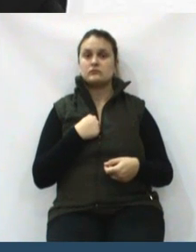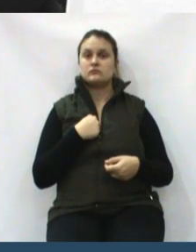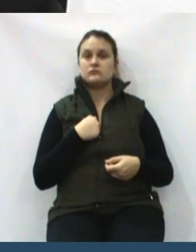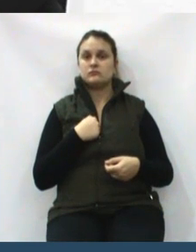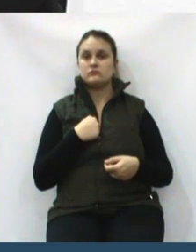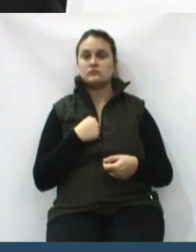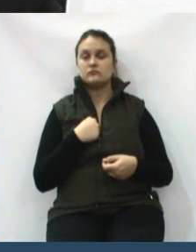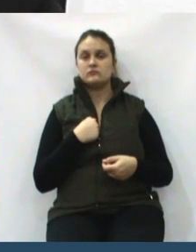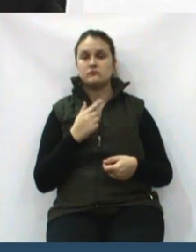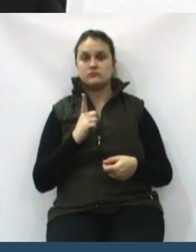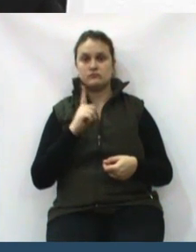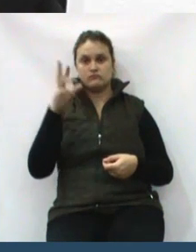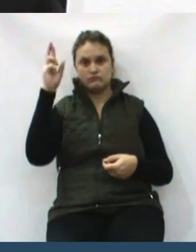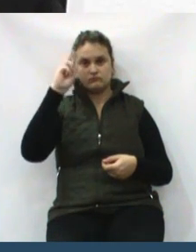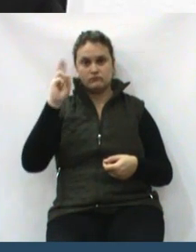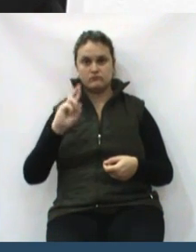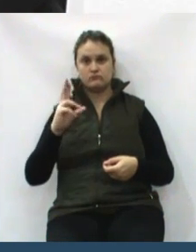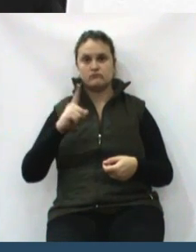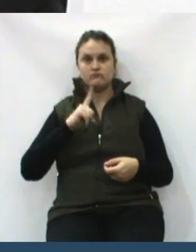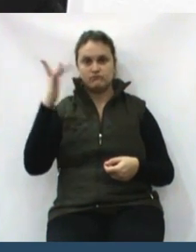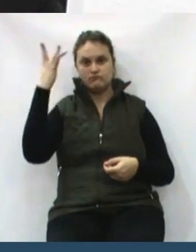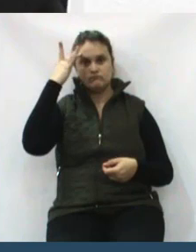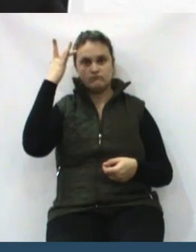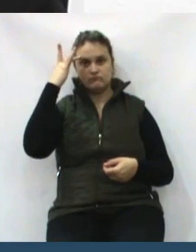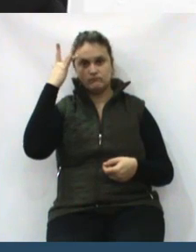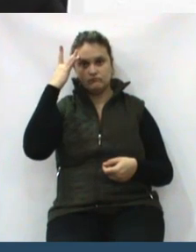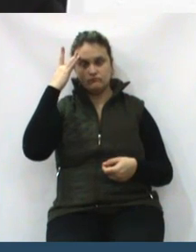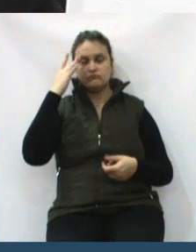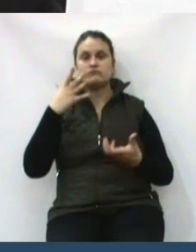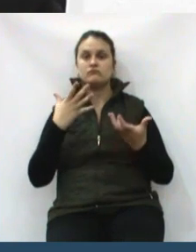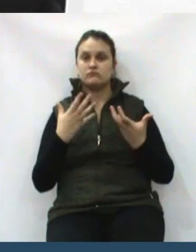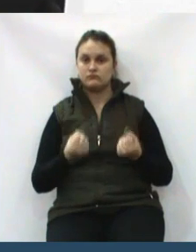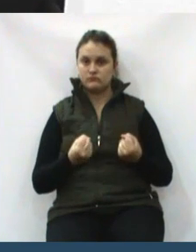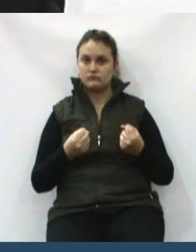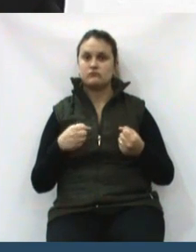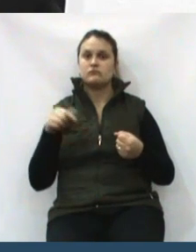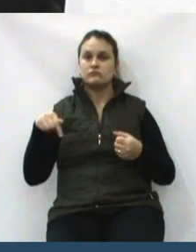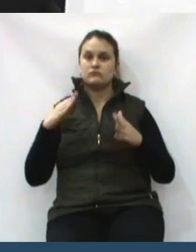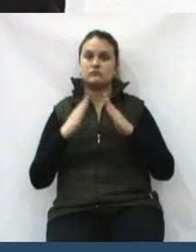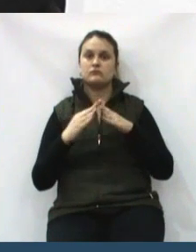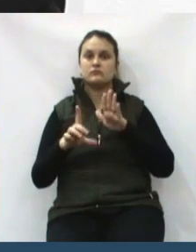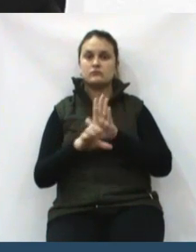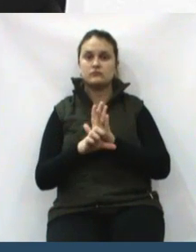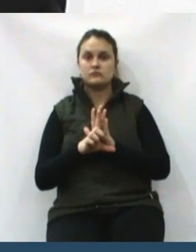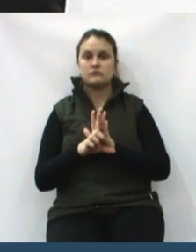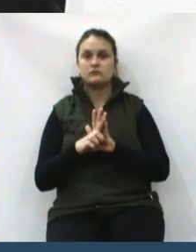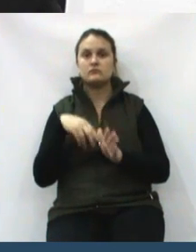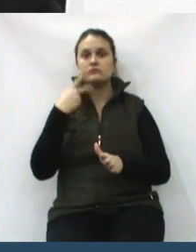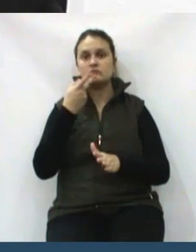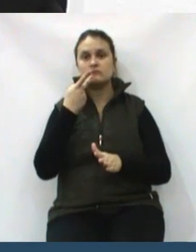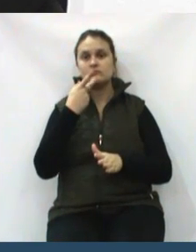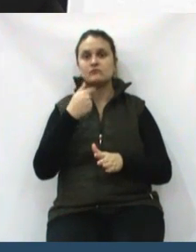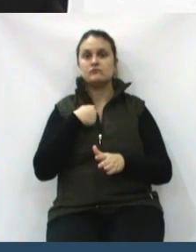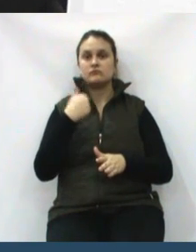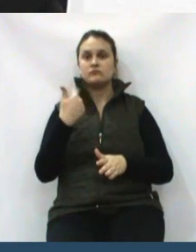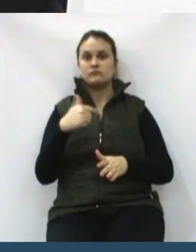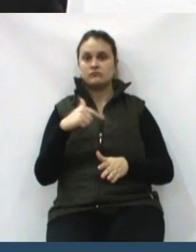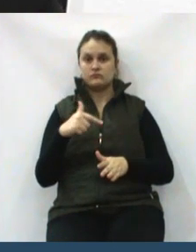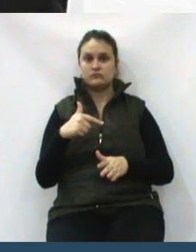em minhas razões, em meus fundamentos, que foi acatado pelo plenário dessa Casa de Leis, dizia que eu não